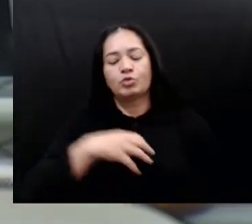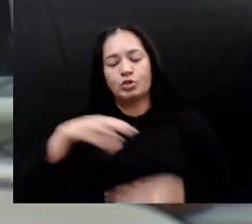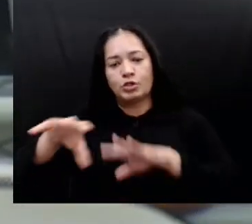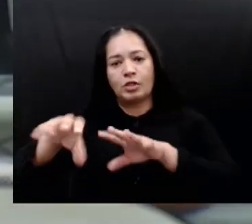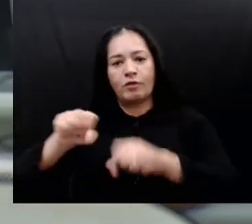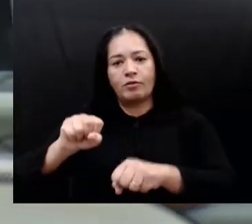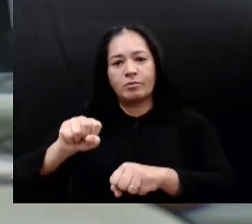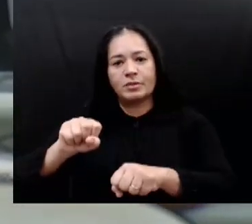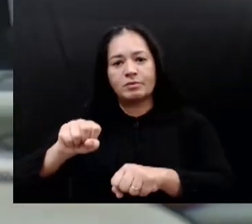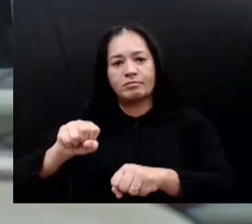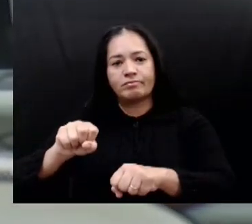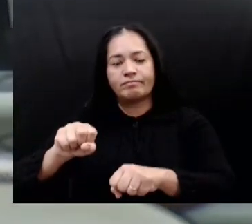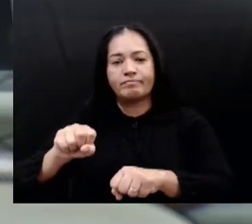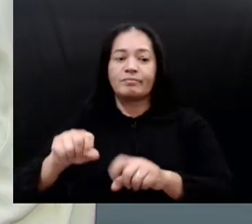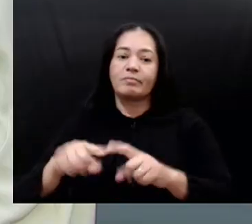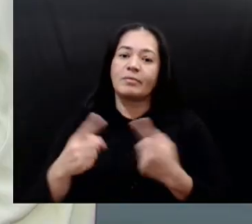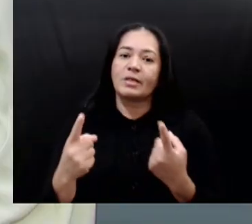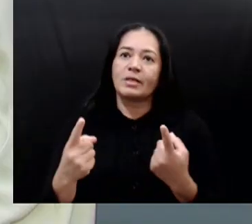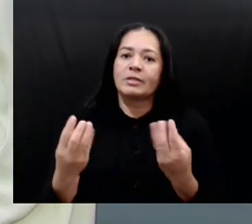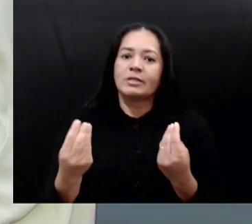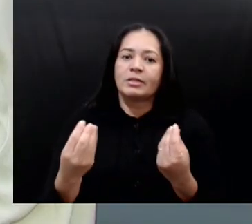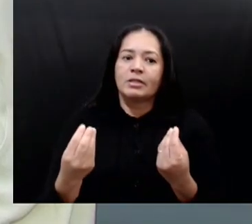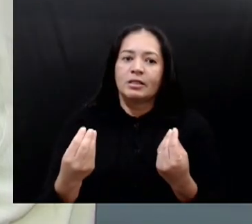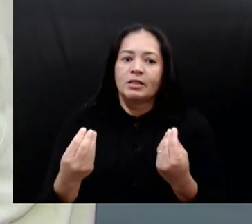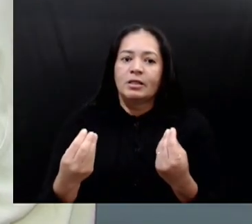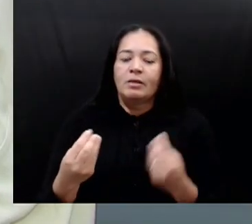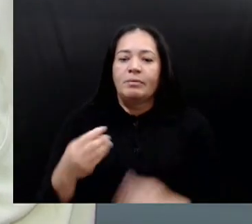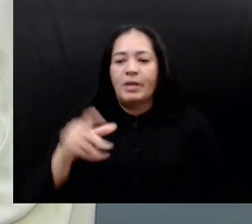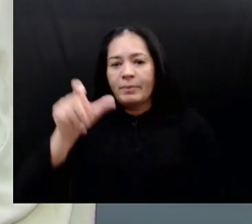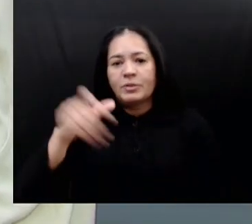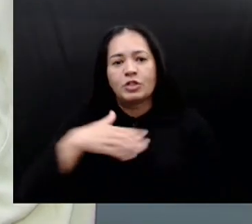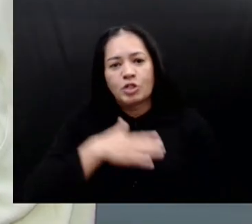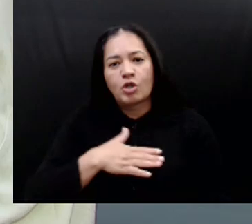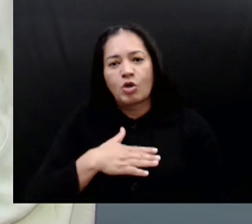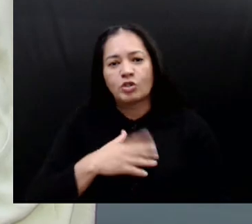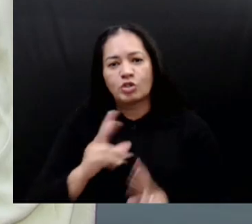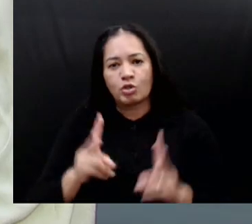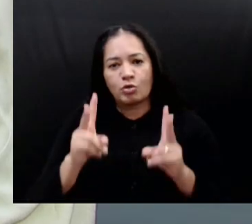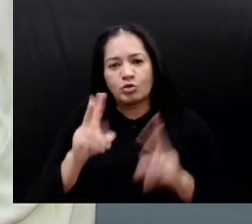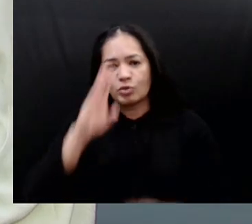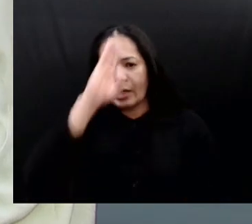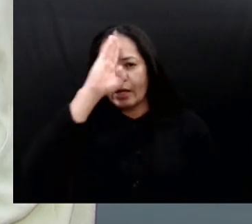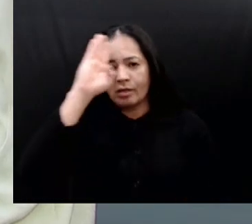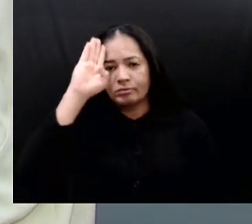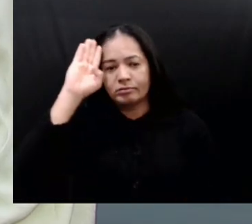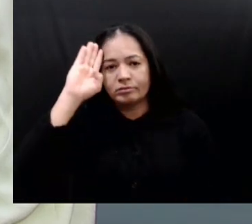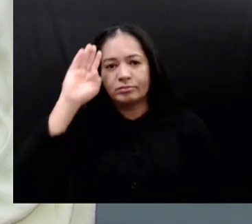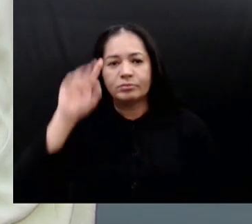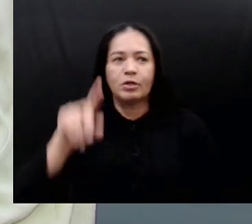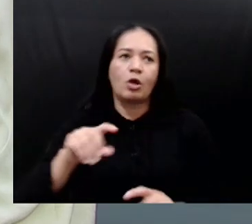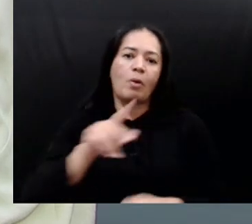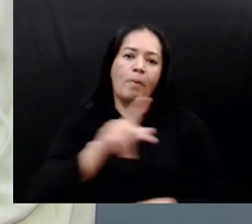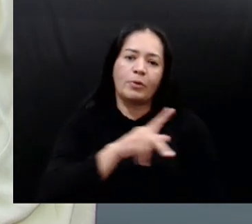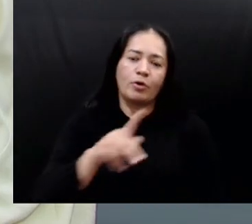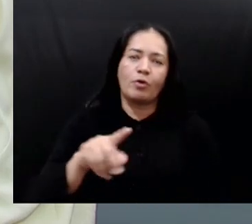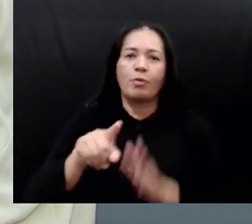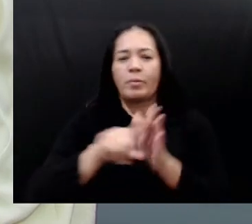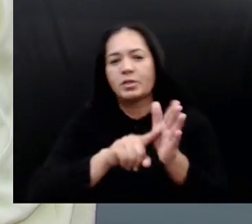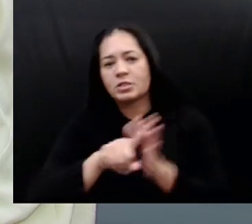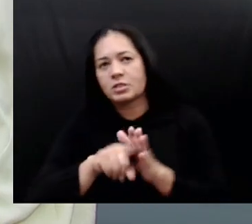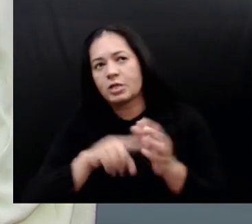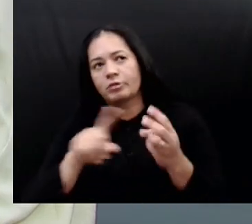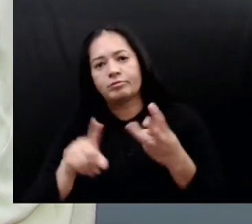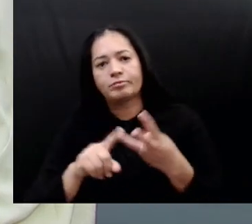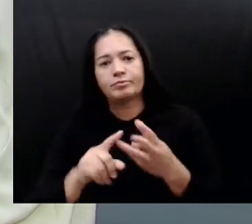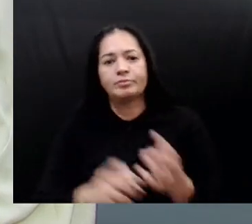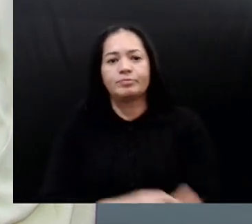ela seja mais para quem gosta mesmo de seguir uma carreira acadêmica, ou ser docente, ser pesquisador, seja em instituições de